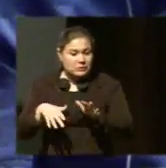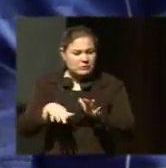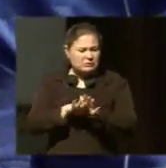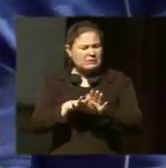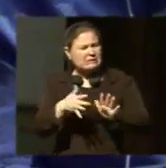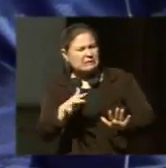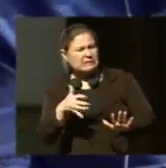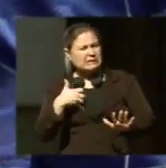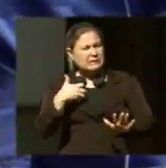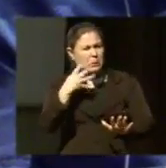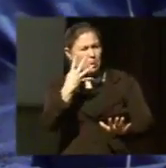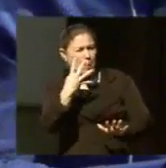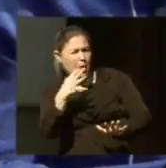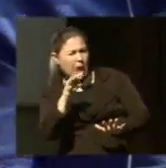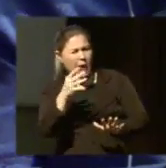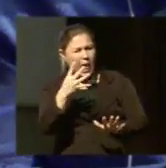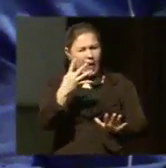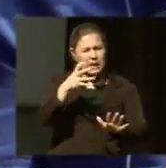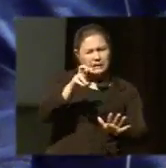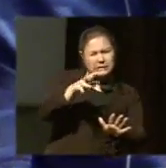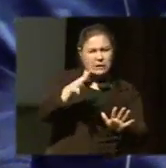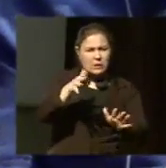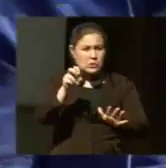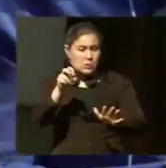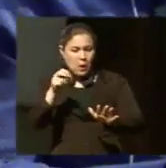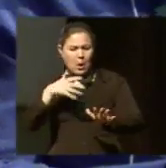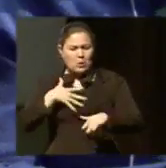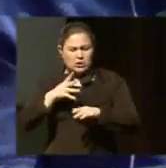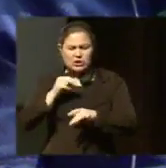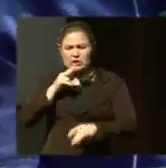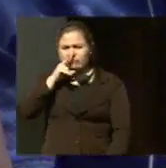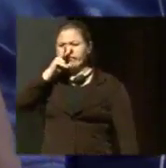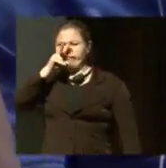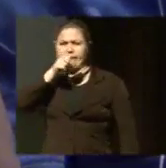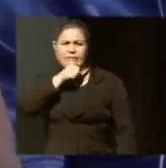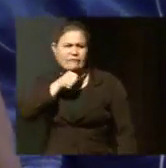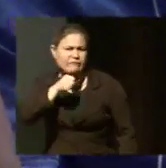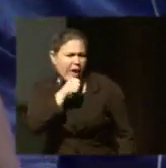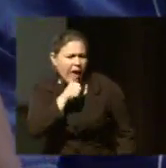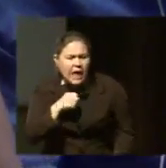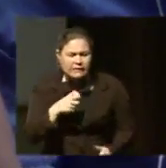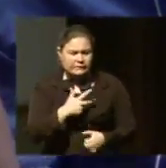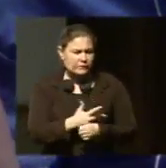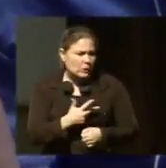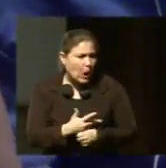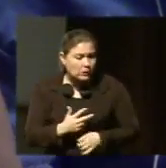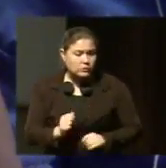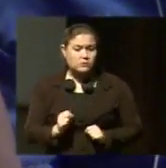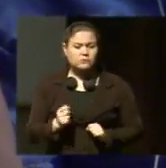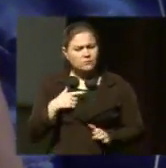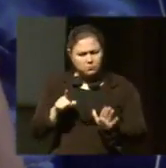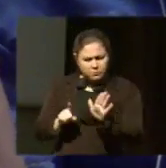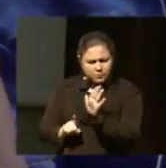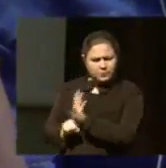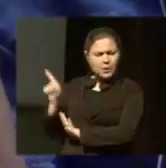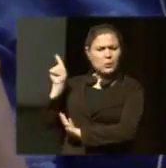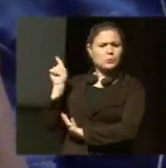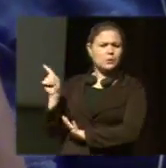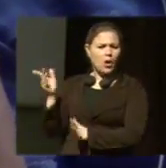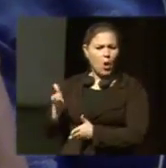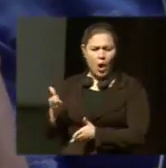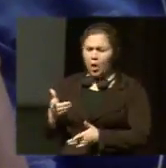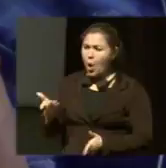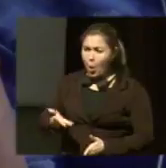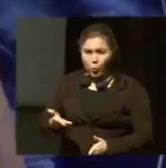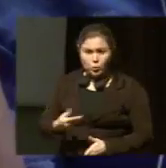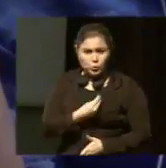pouco, 50, já se achavam super velhos, né, idosos. Pergunto para vocês agora o seguinte, hoje em